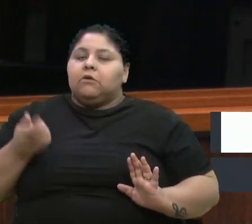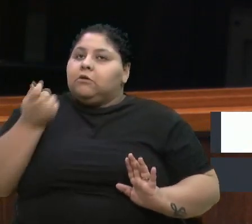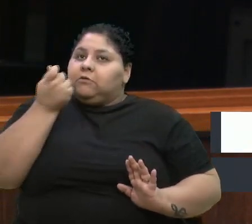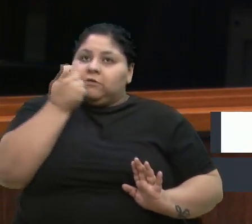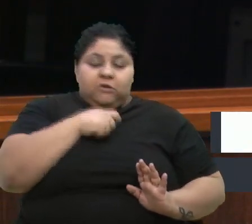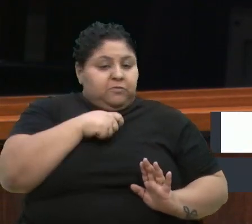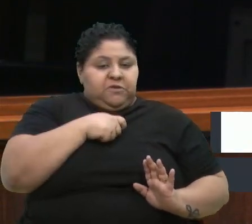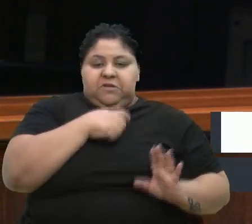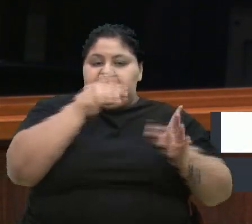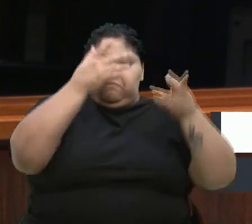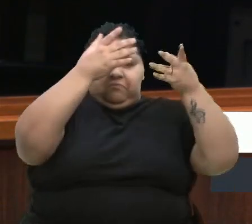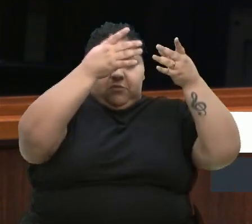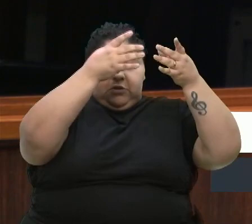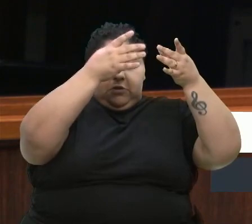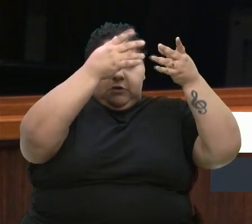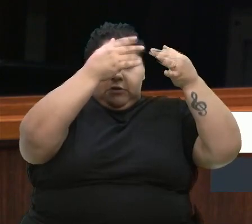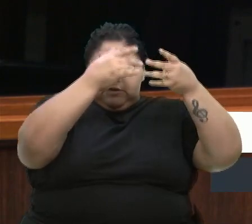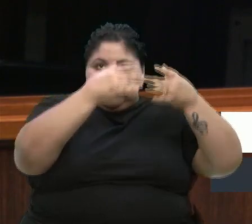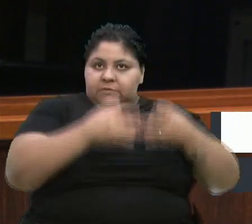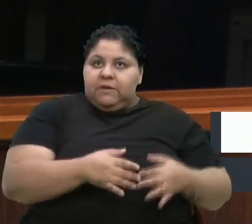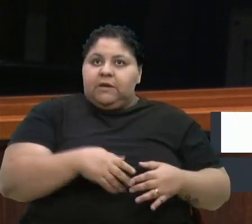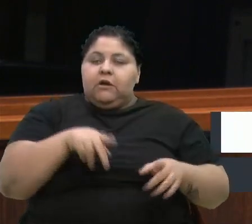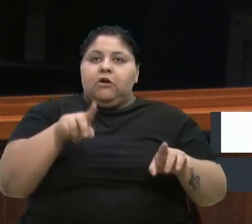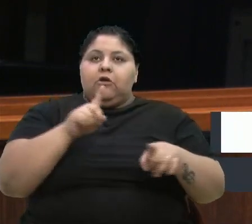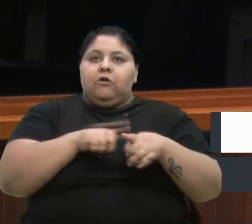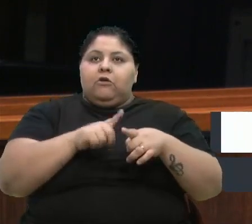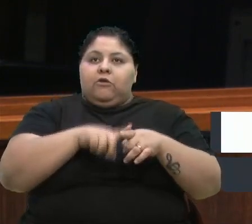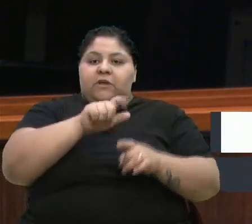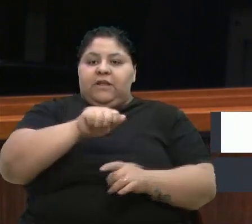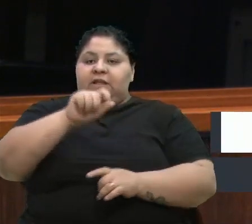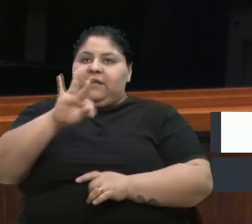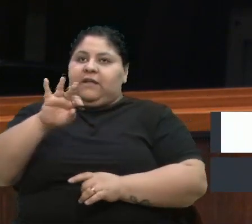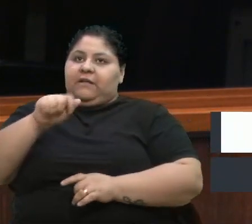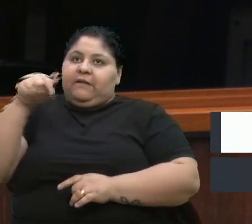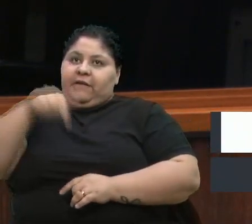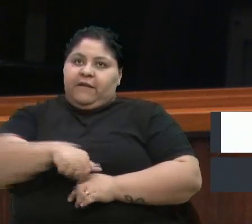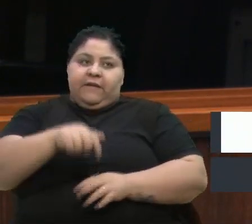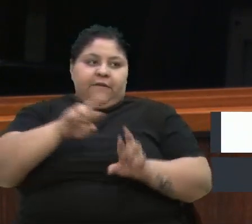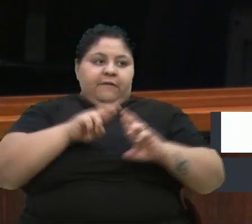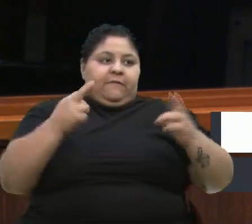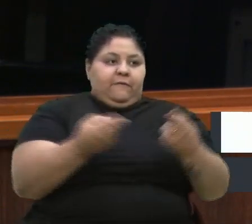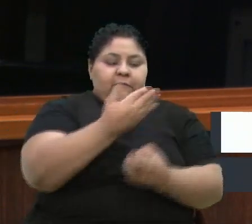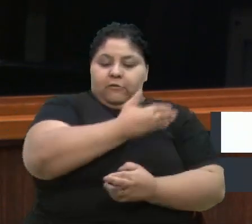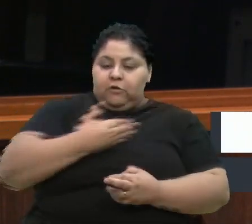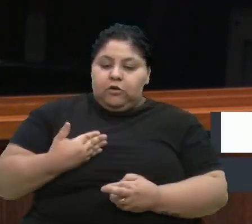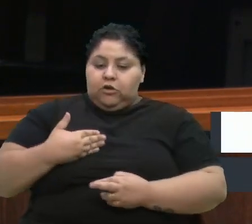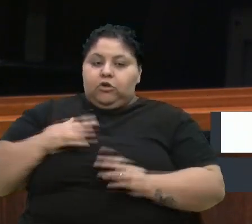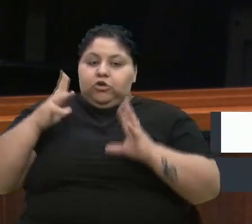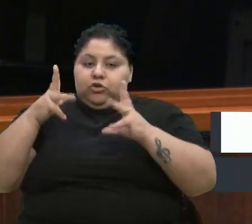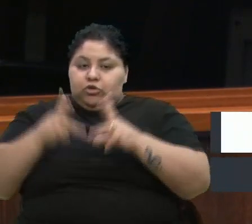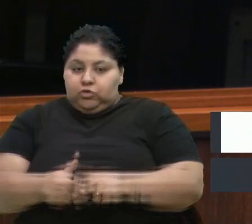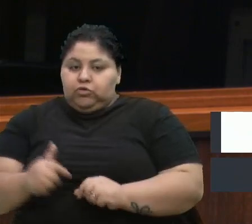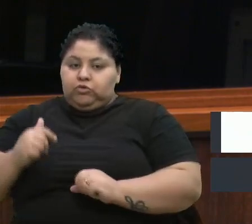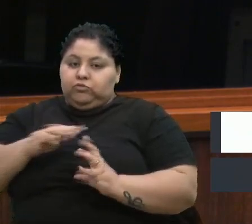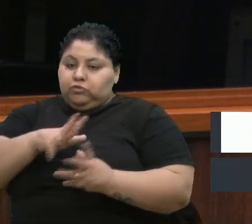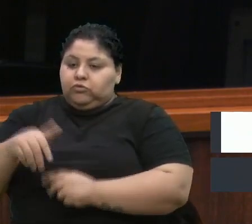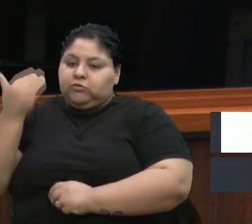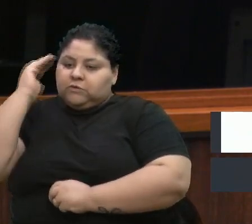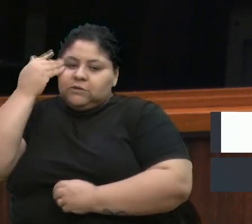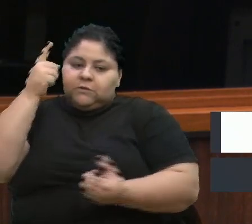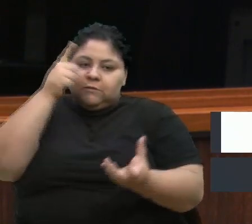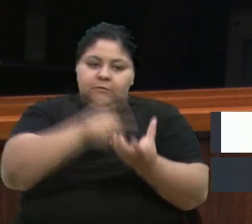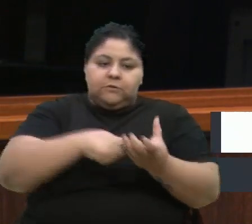me justificar, porque as atas estão aí, as reuniões são públicas e todo mundo sabe do compromisso que nós temos com